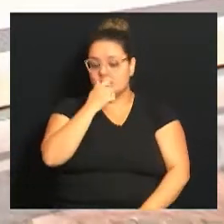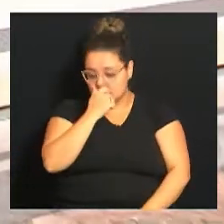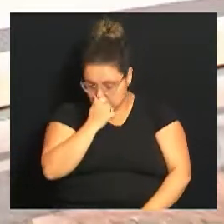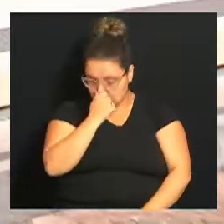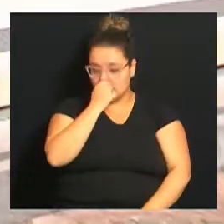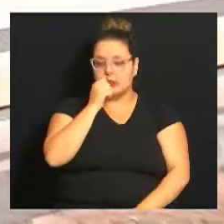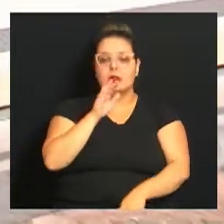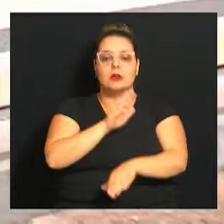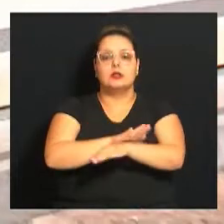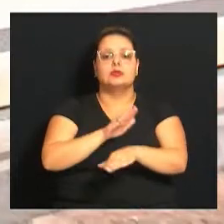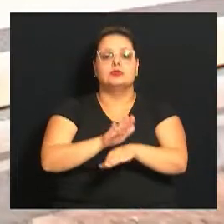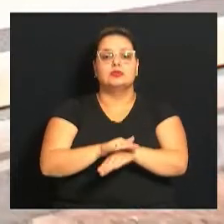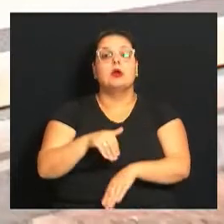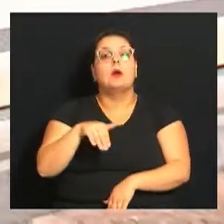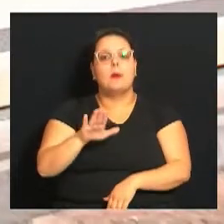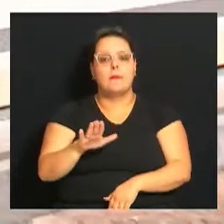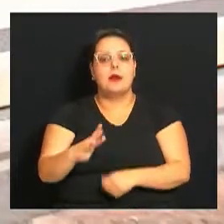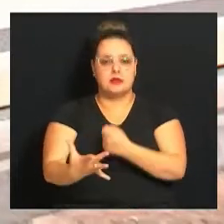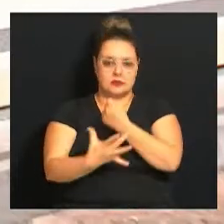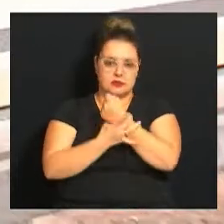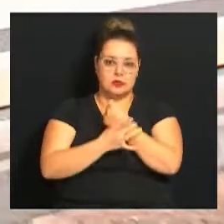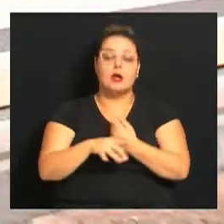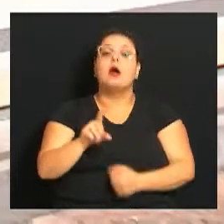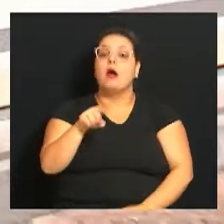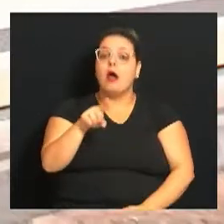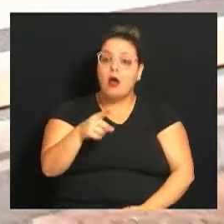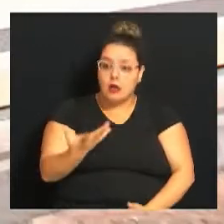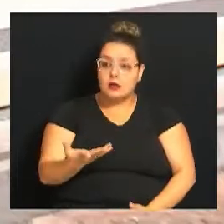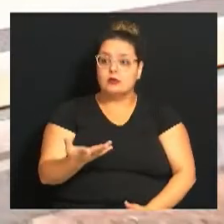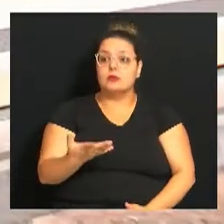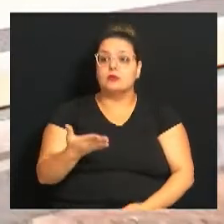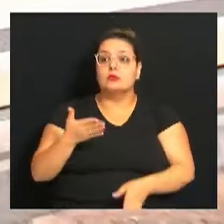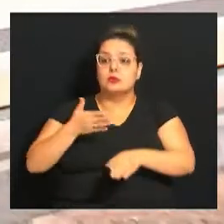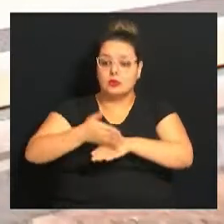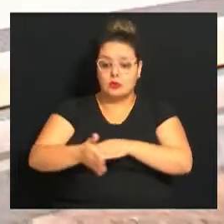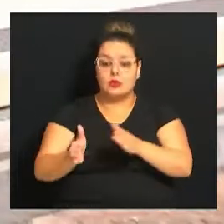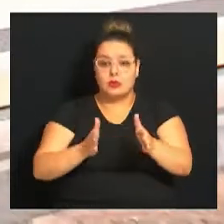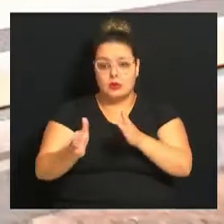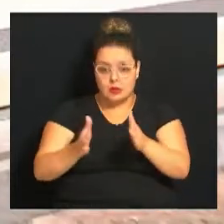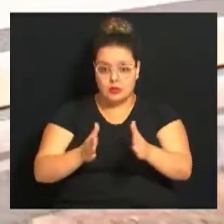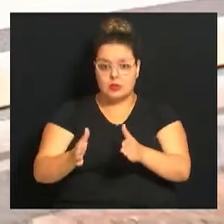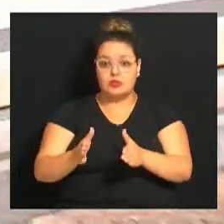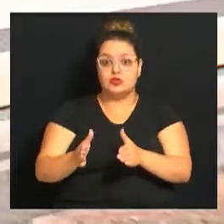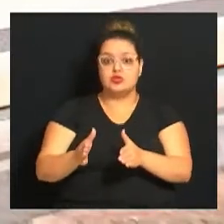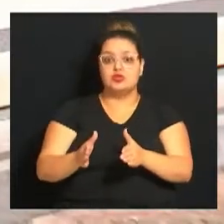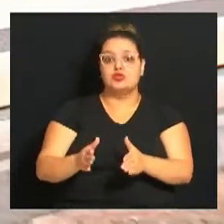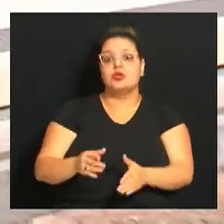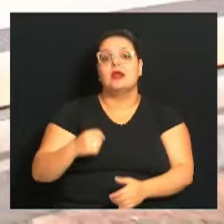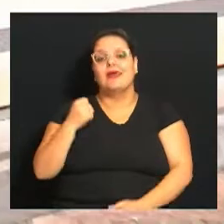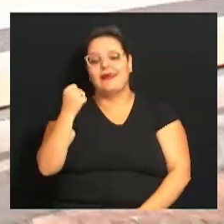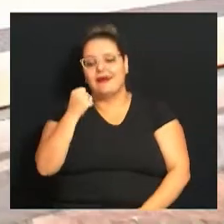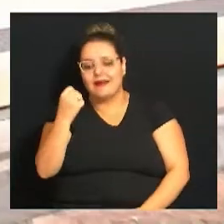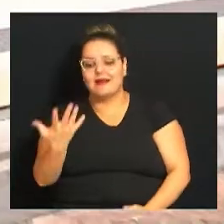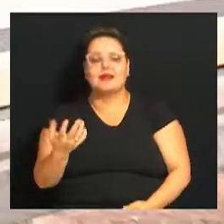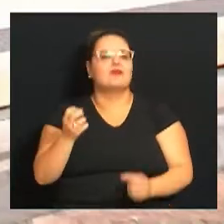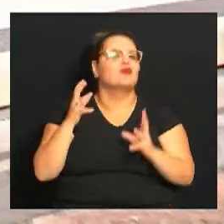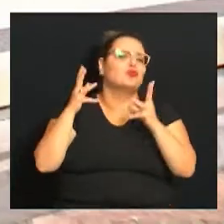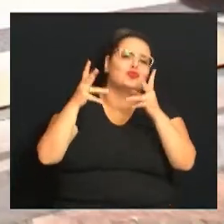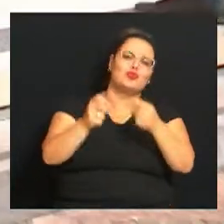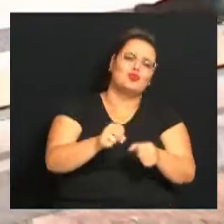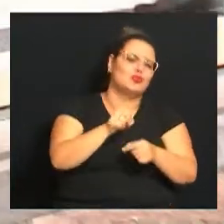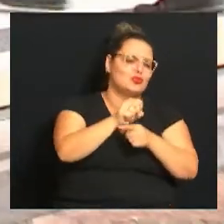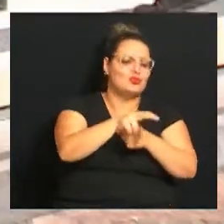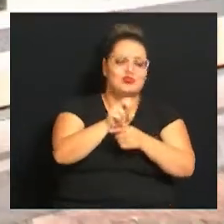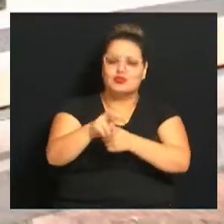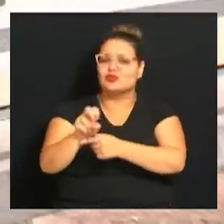a ficar mais imunizado. Exatamente, né? A gente está entrando num período de sazonalidade, então todos os vírus que causam aí os